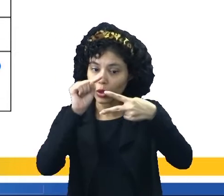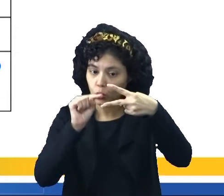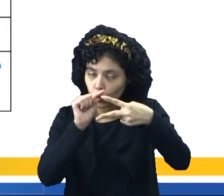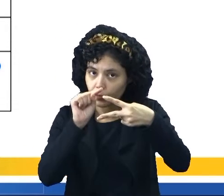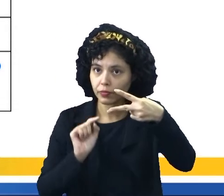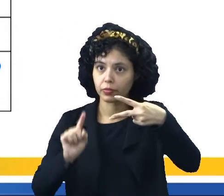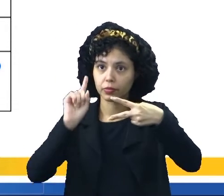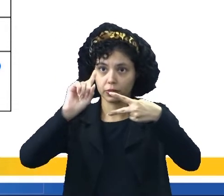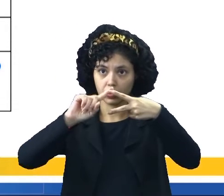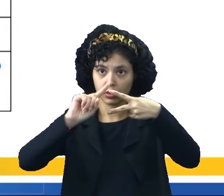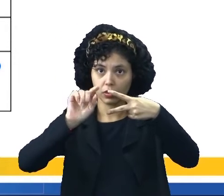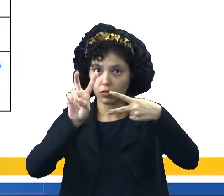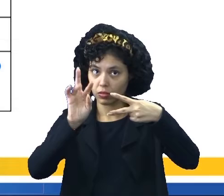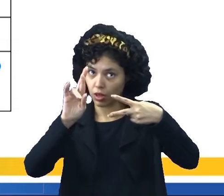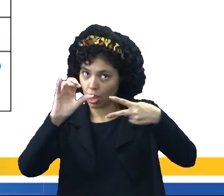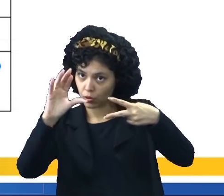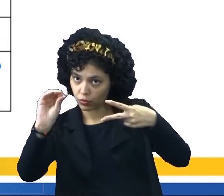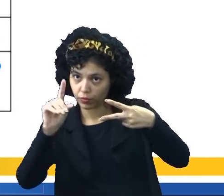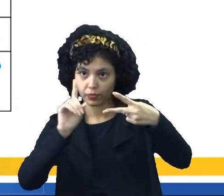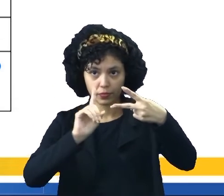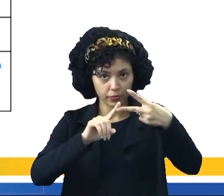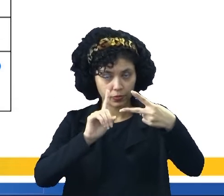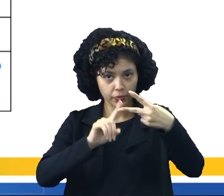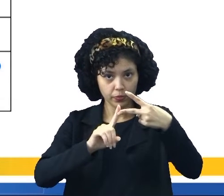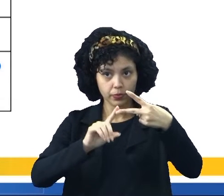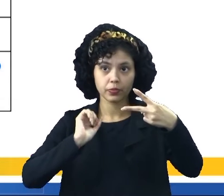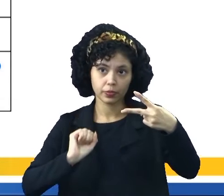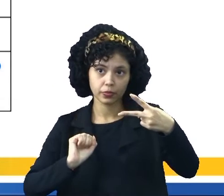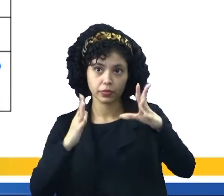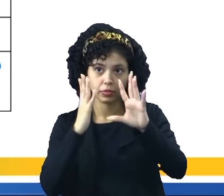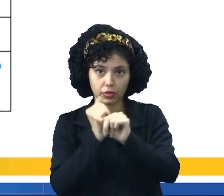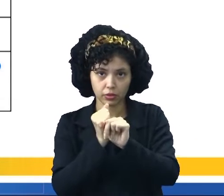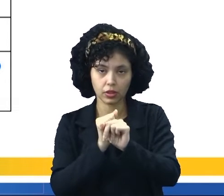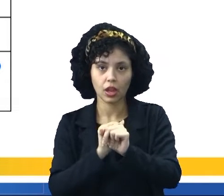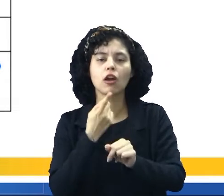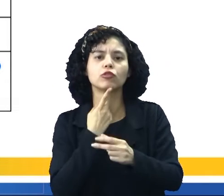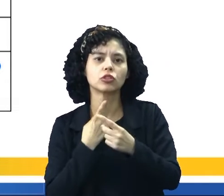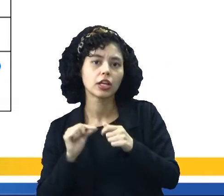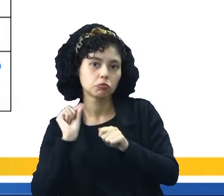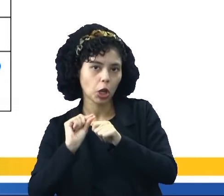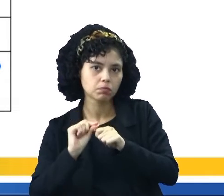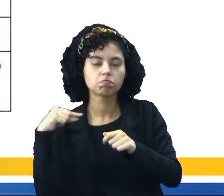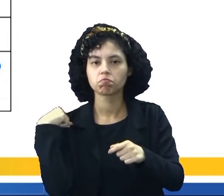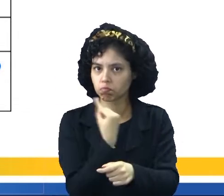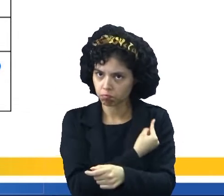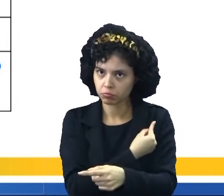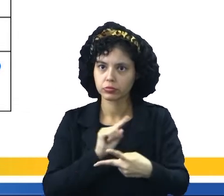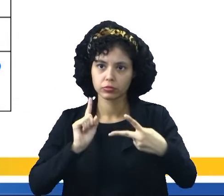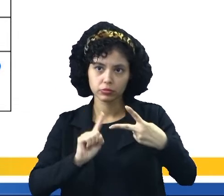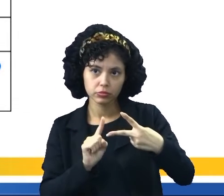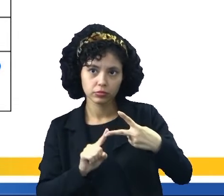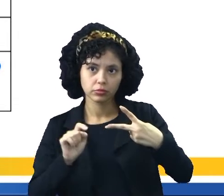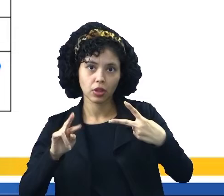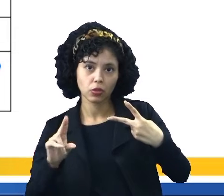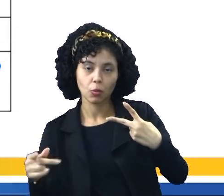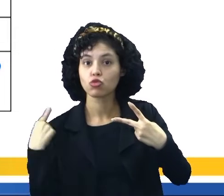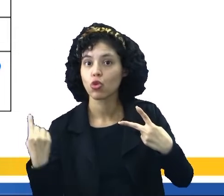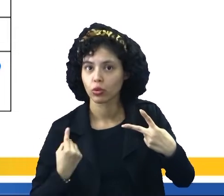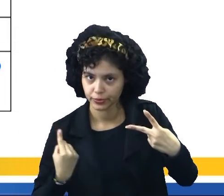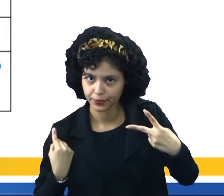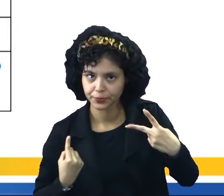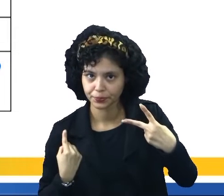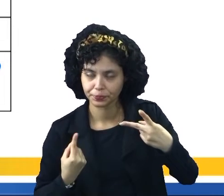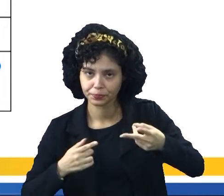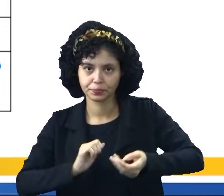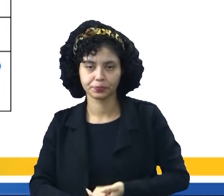2. Sistema nervoso voluntário ou somático, que é aqueles da nossa vontade, e o sistema nervoso autônomo, ou seja, ele